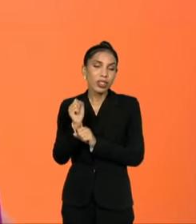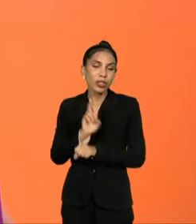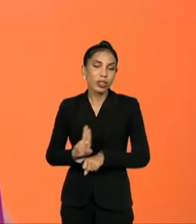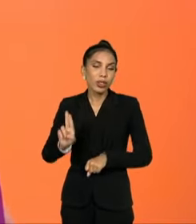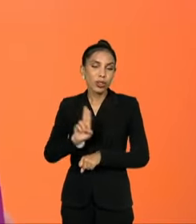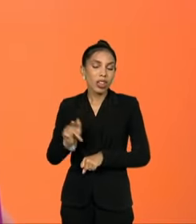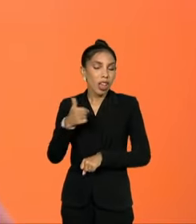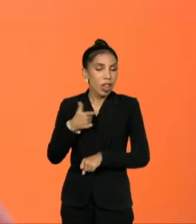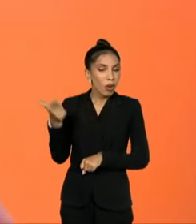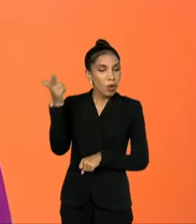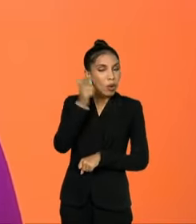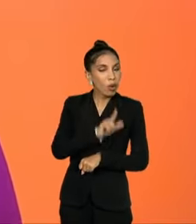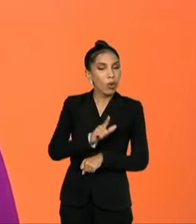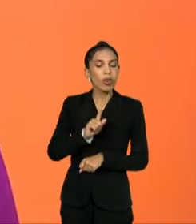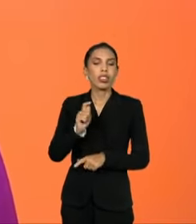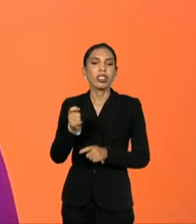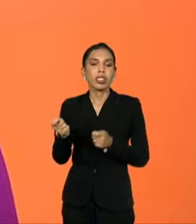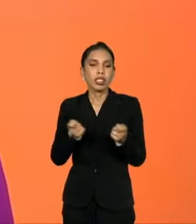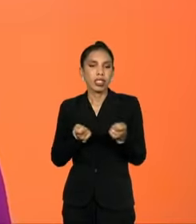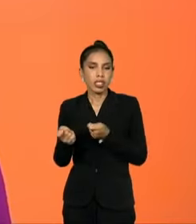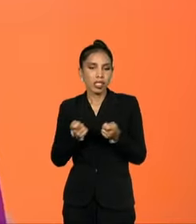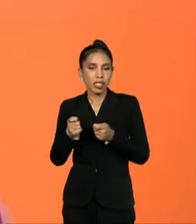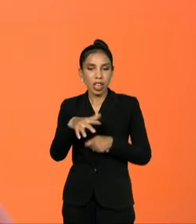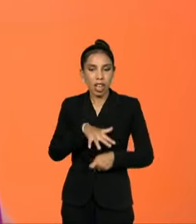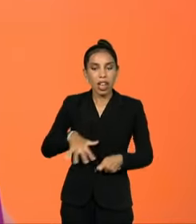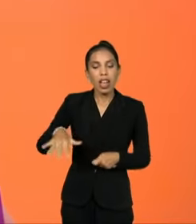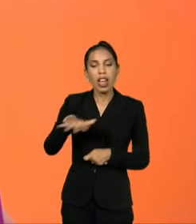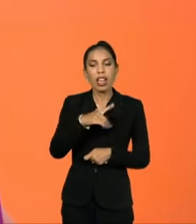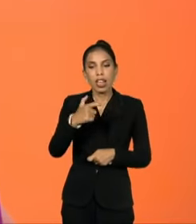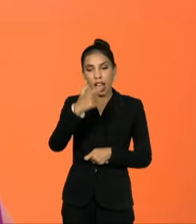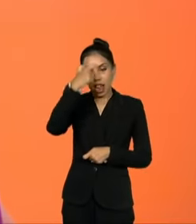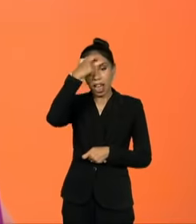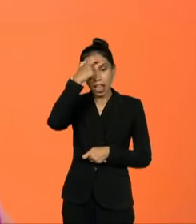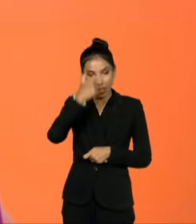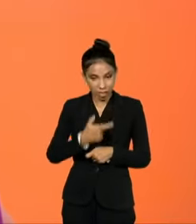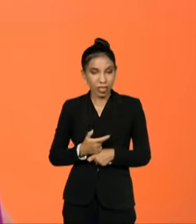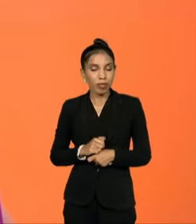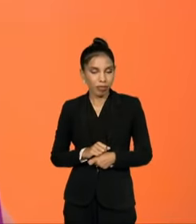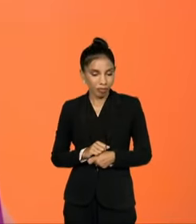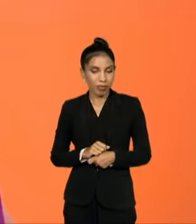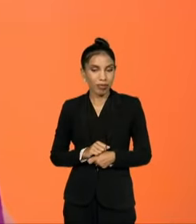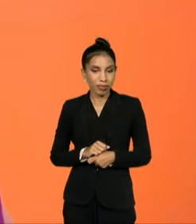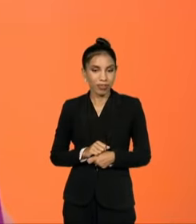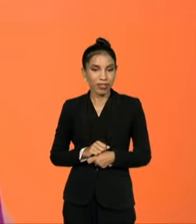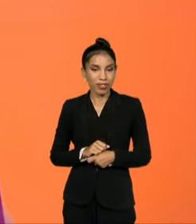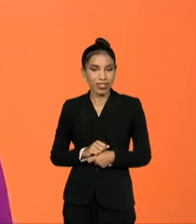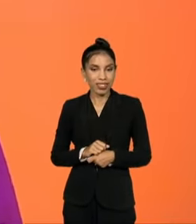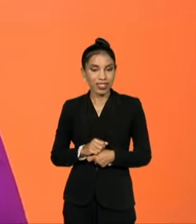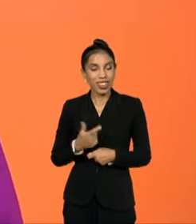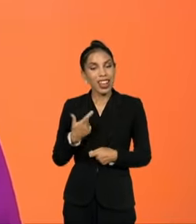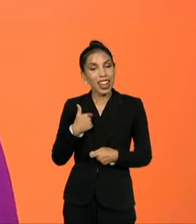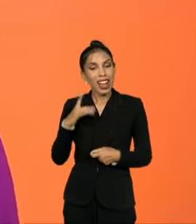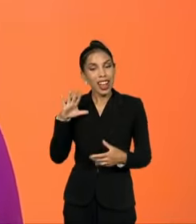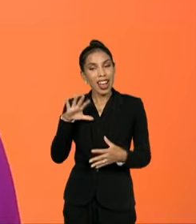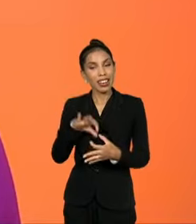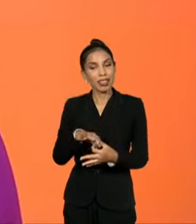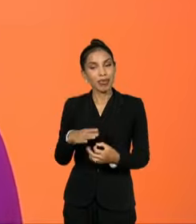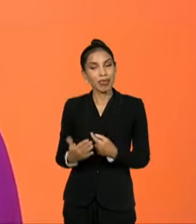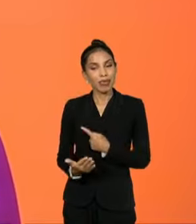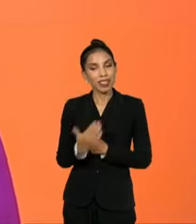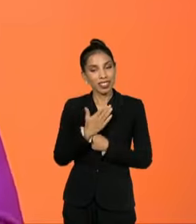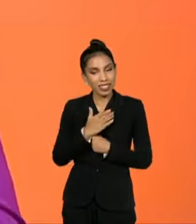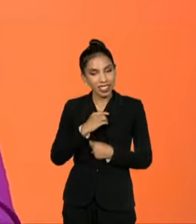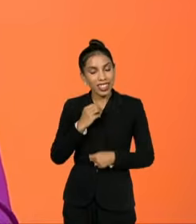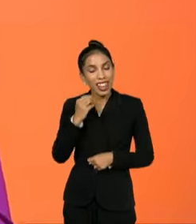tenho conseguido preservar ali um espaço da racionalidade. E eu acho que nesse sentido isso me ajuda,